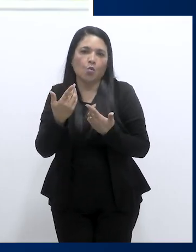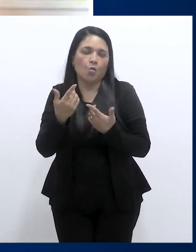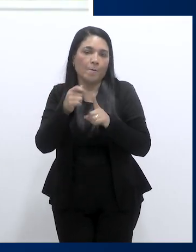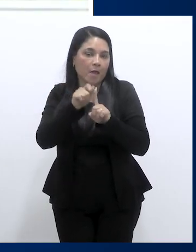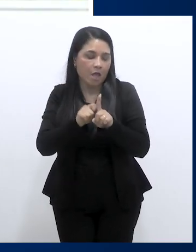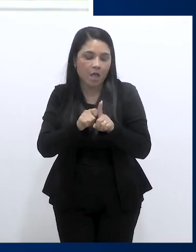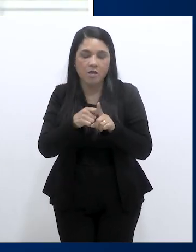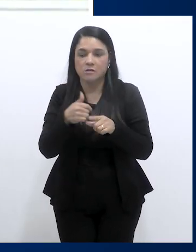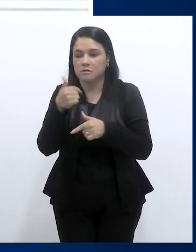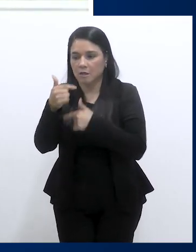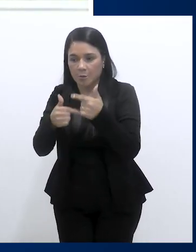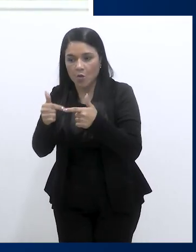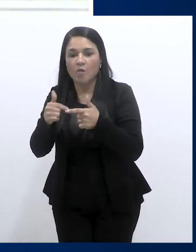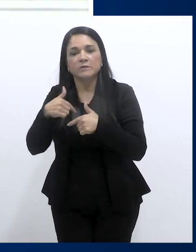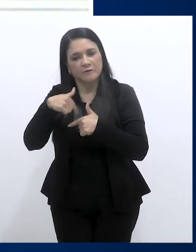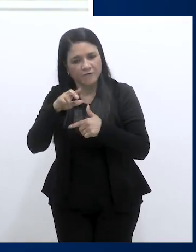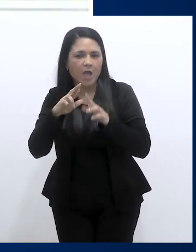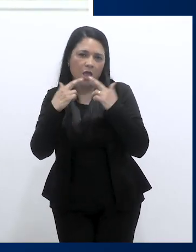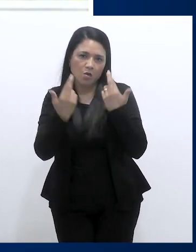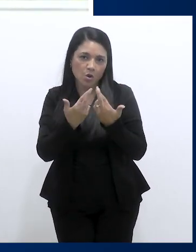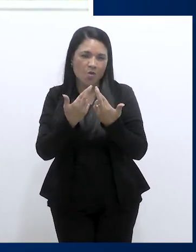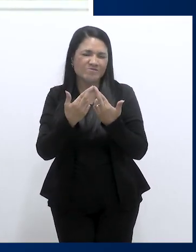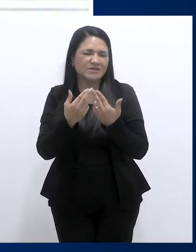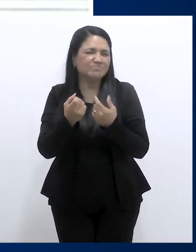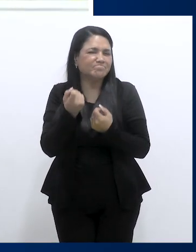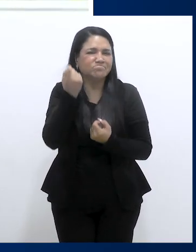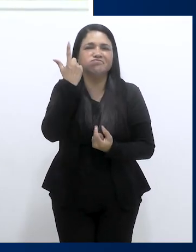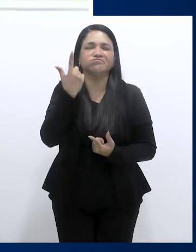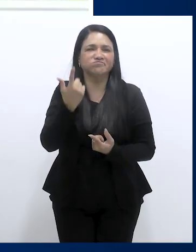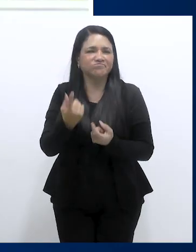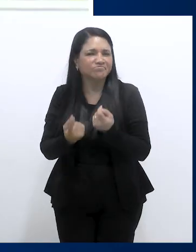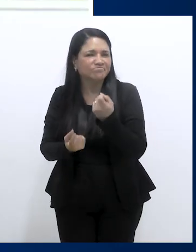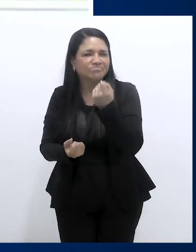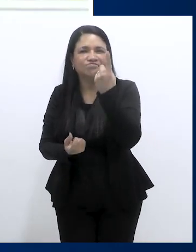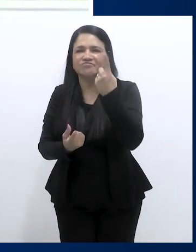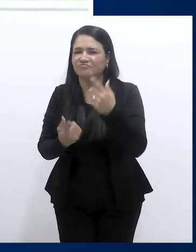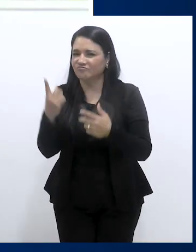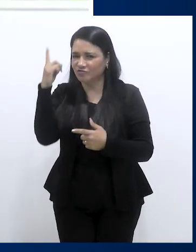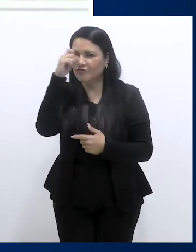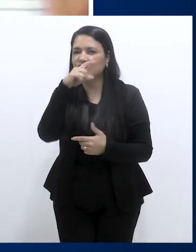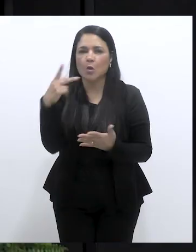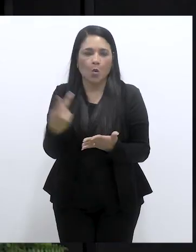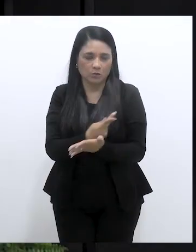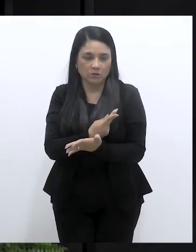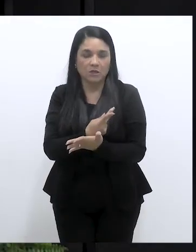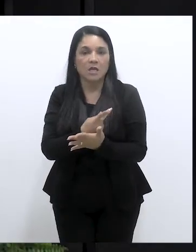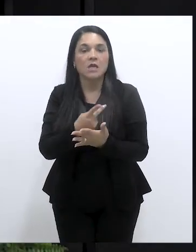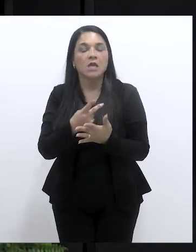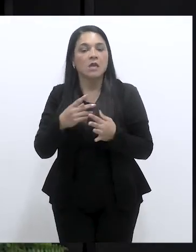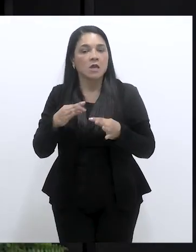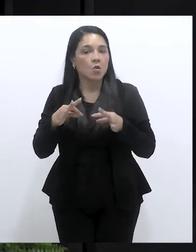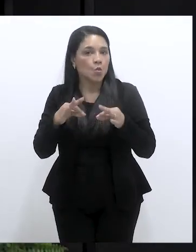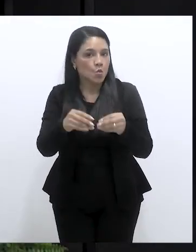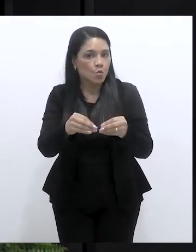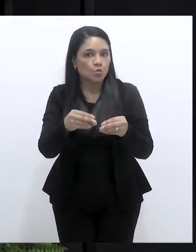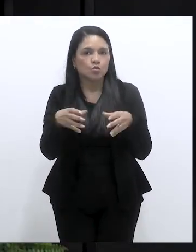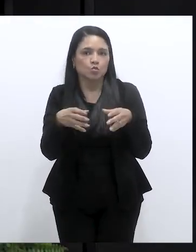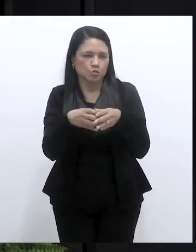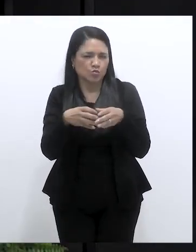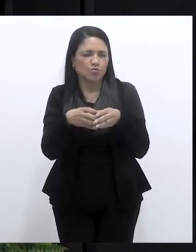um trabalho que você não conseguiu, você vai na reunião, mas isso é raro de acontecer. Normalmente a gente lê o